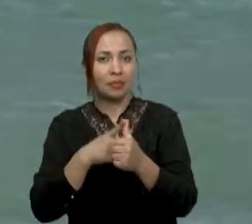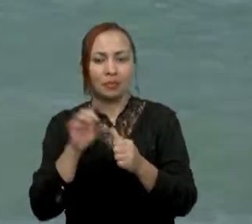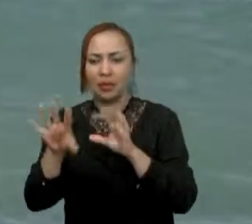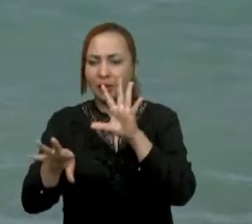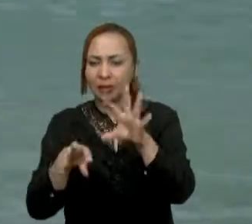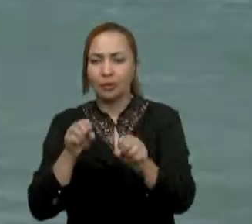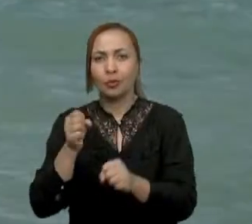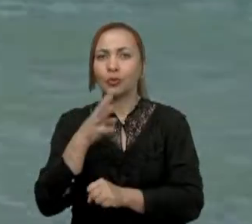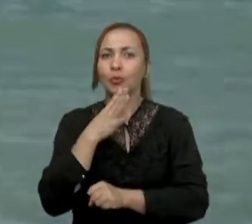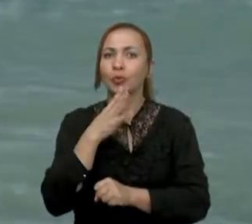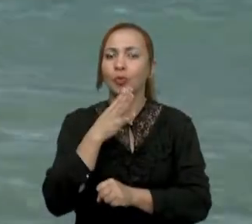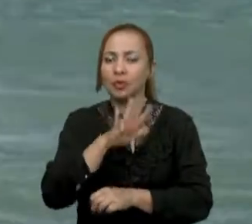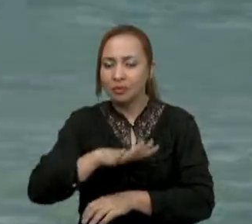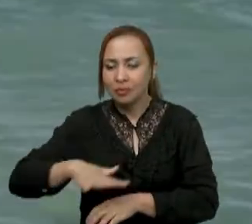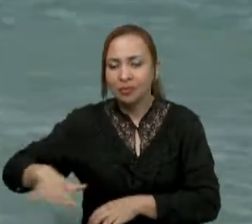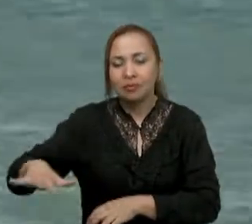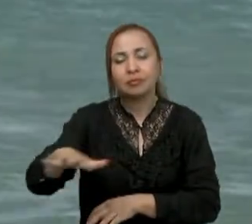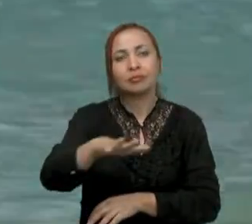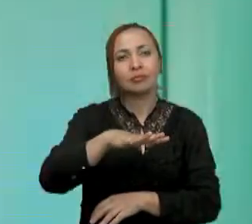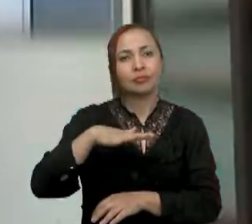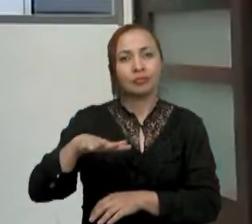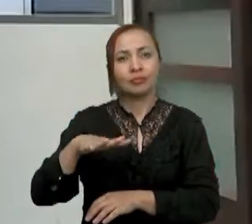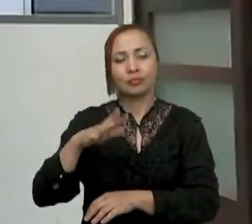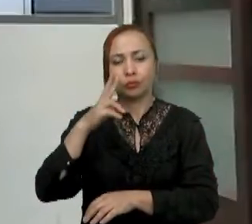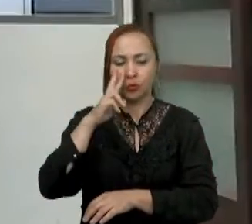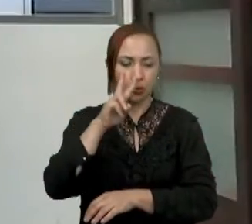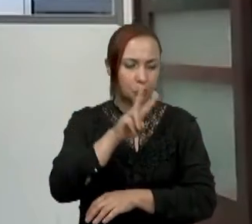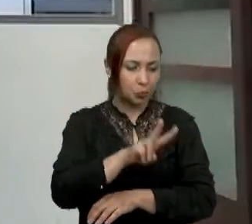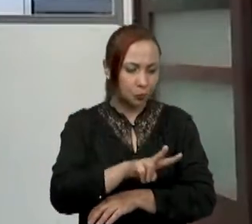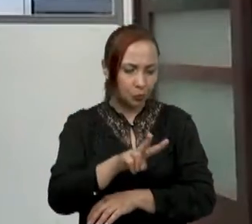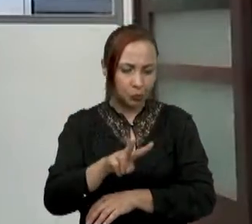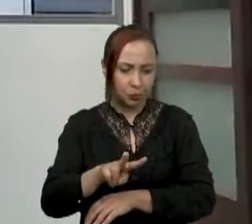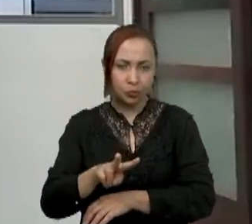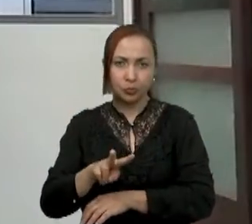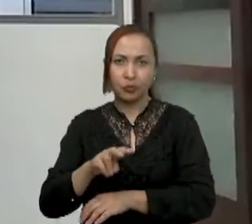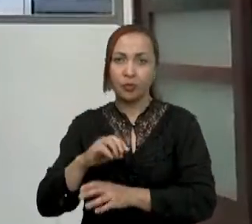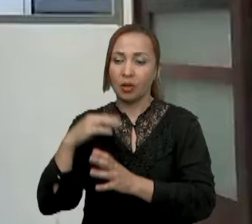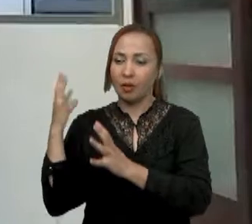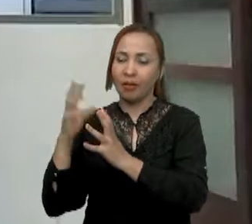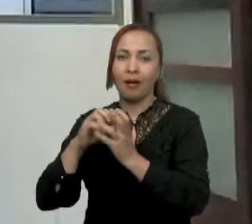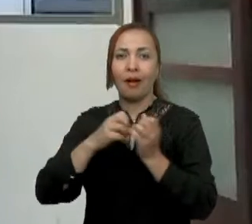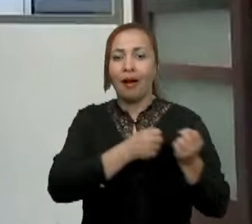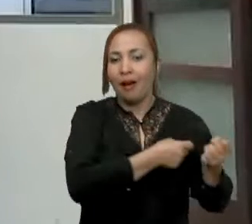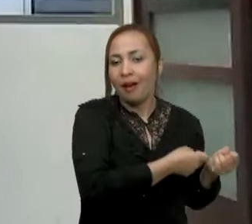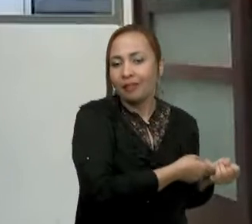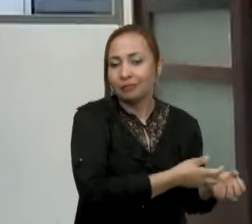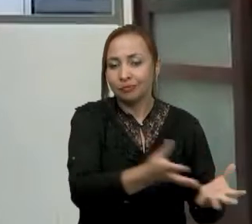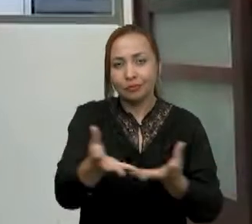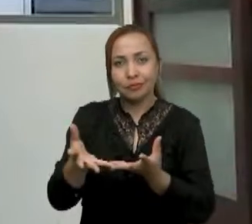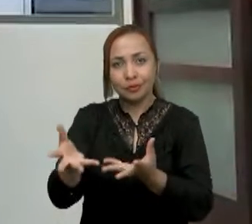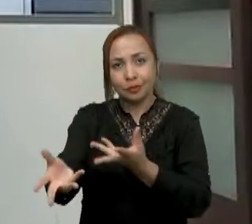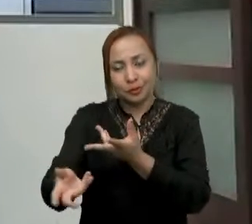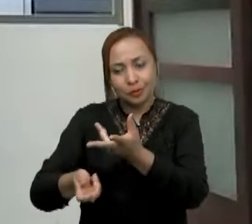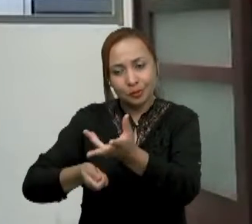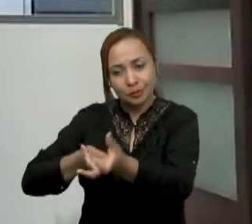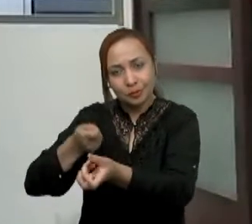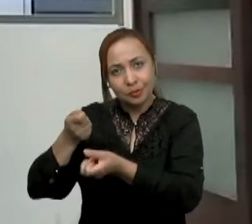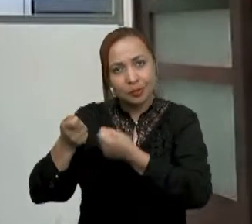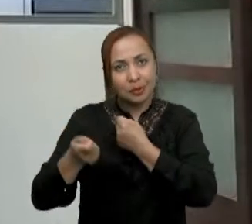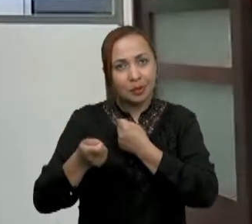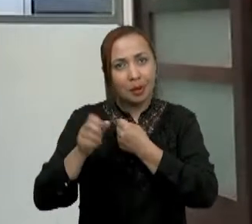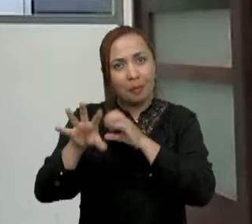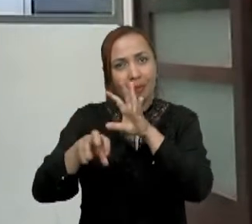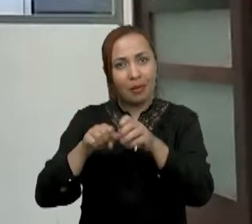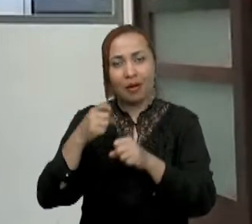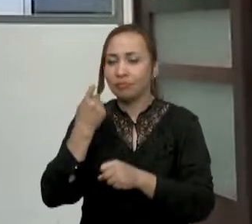coleta piloto a coleta de reconhecimento da área ao passar rede de pesca para capturar de espécies de texto nós